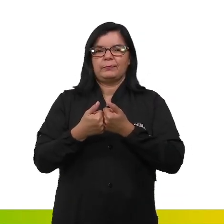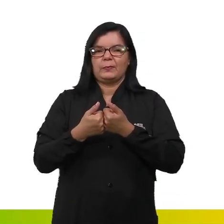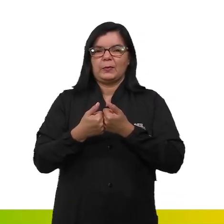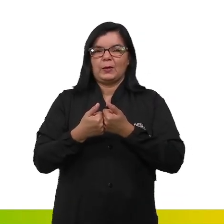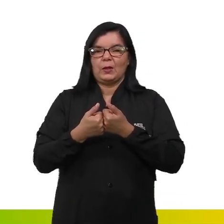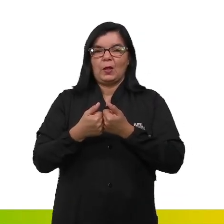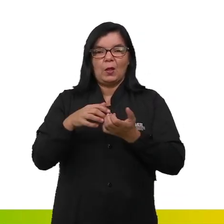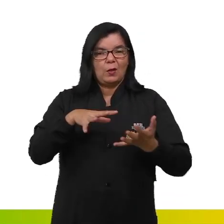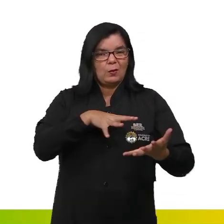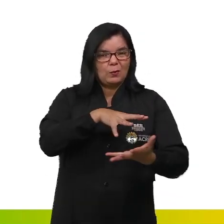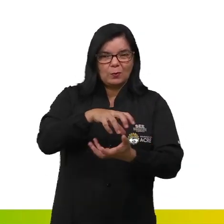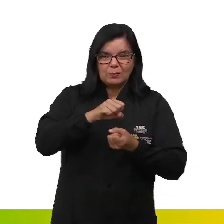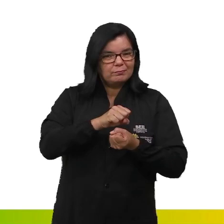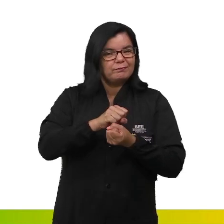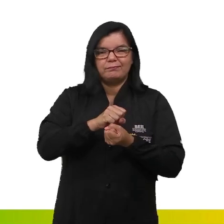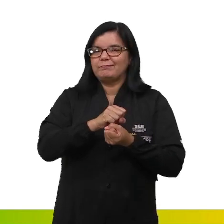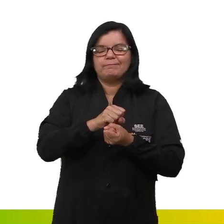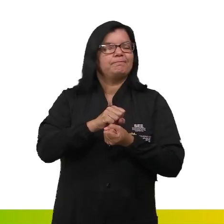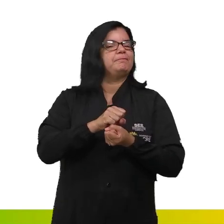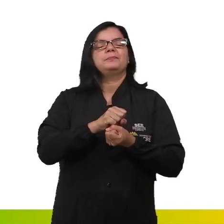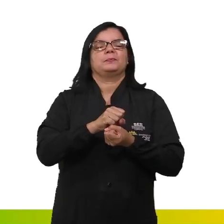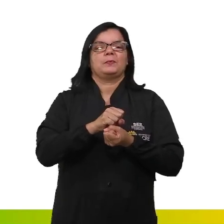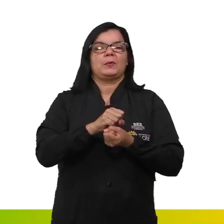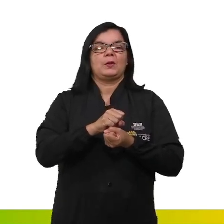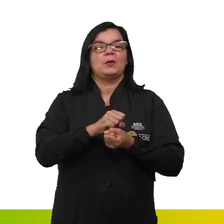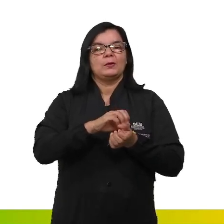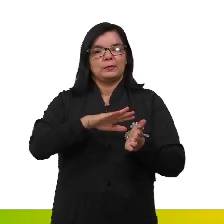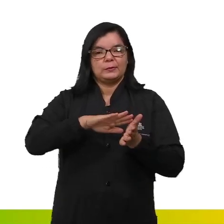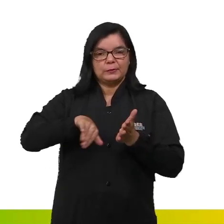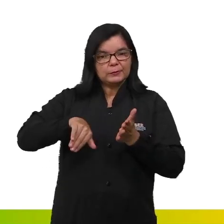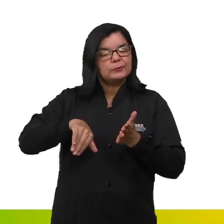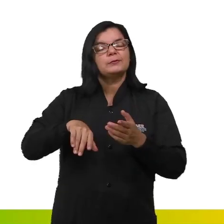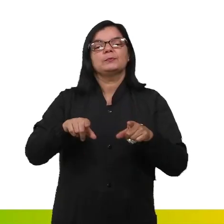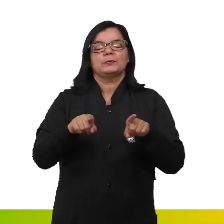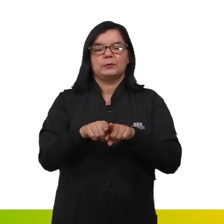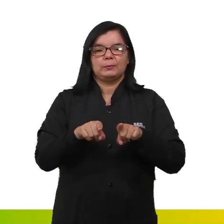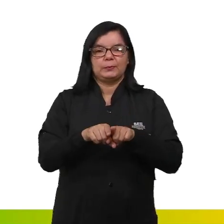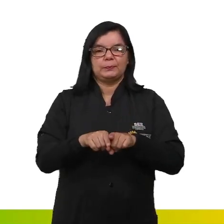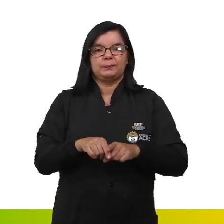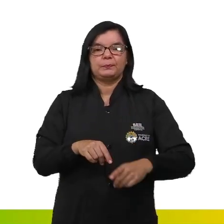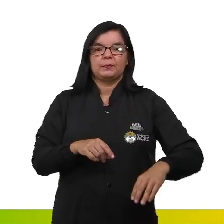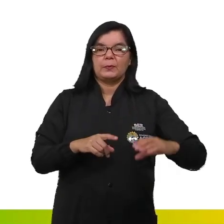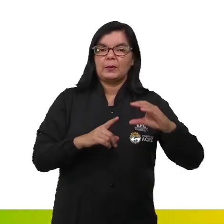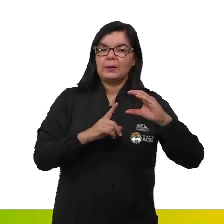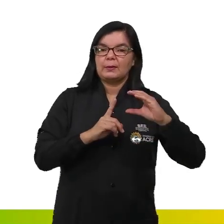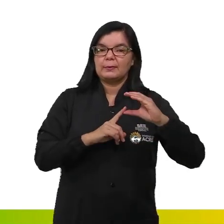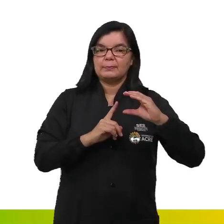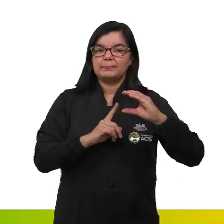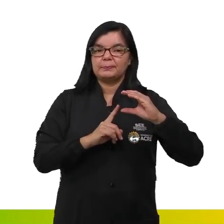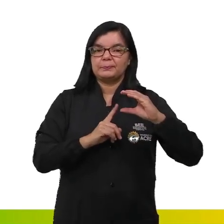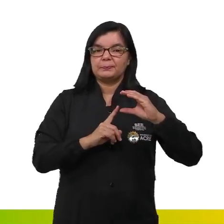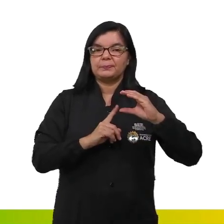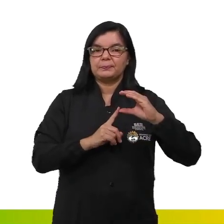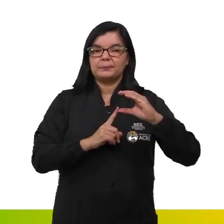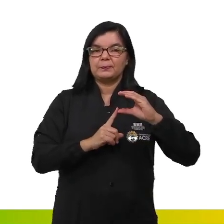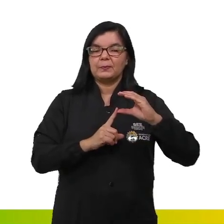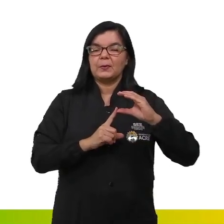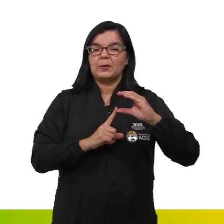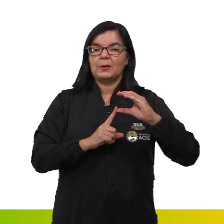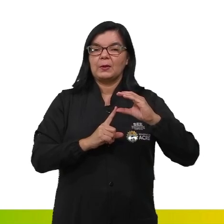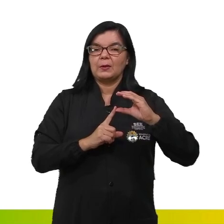incorreto. Sustentabilidade? Também não. Podemos descartar a alternativa B. Questão C. Ele